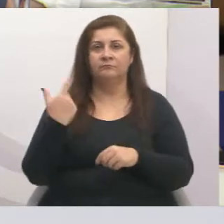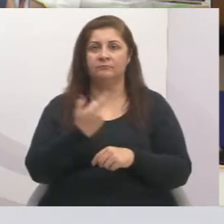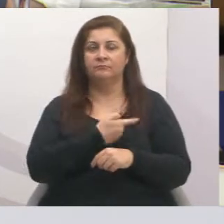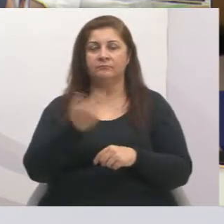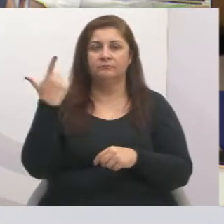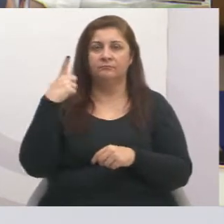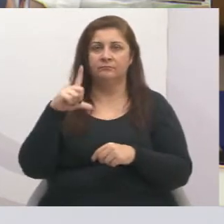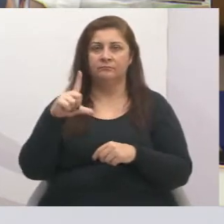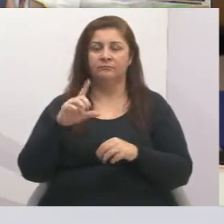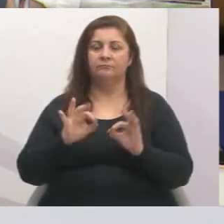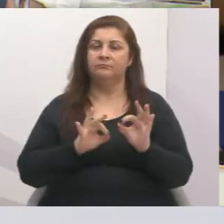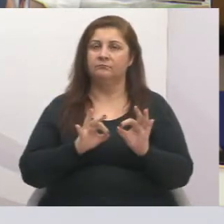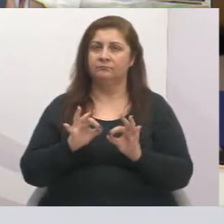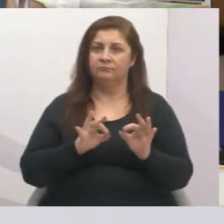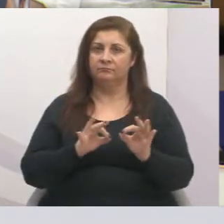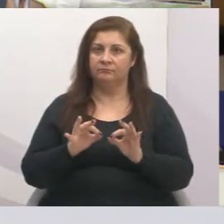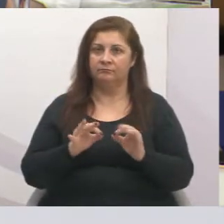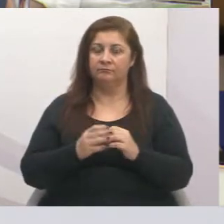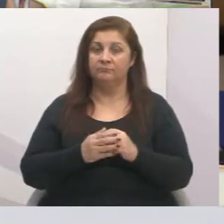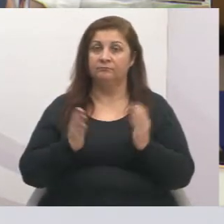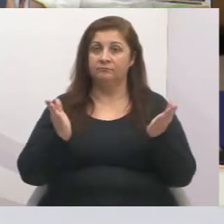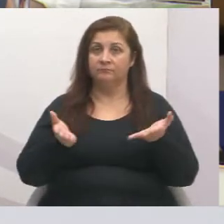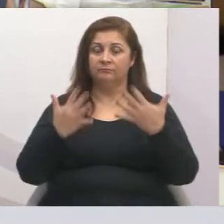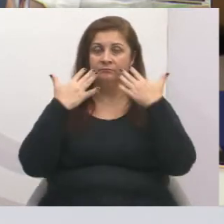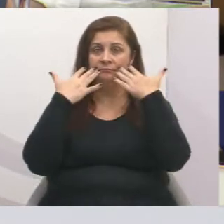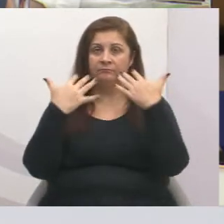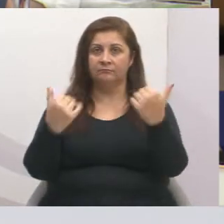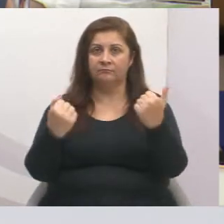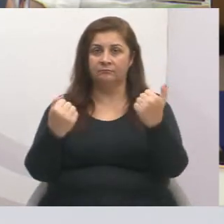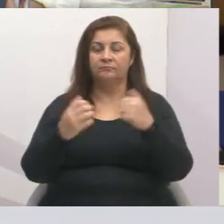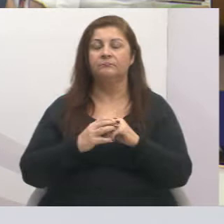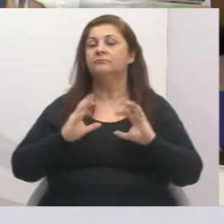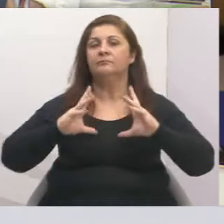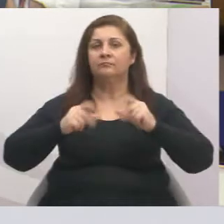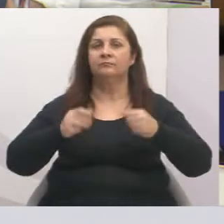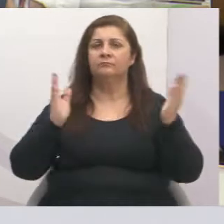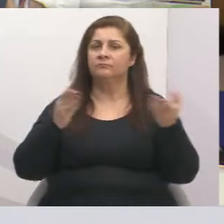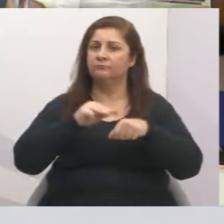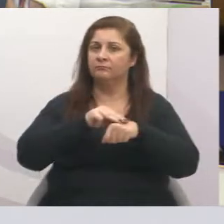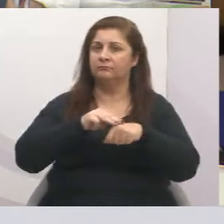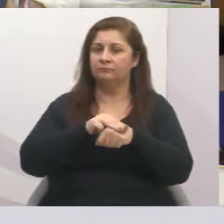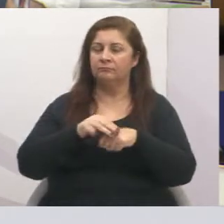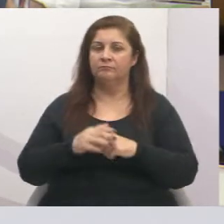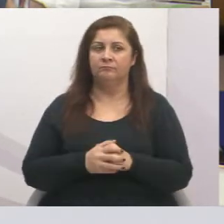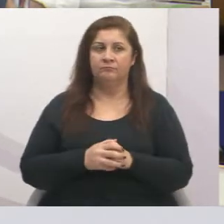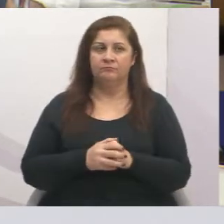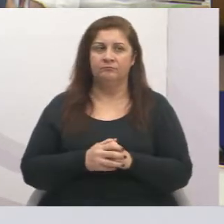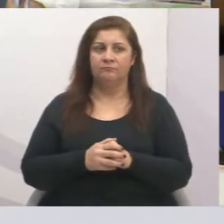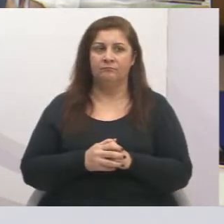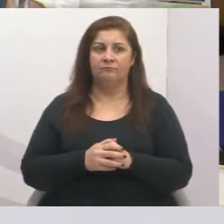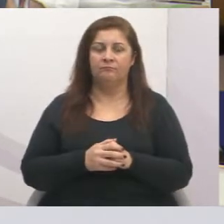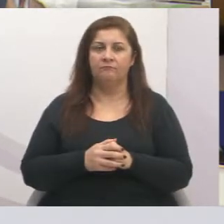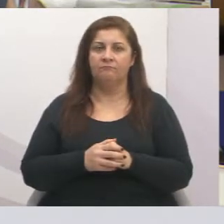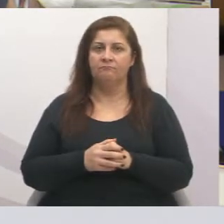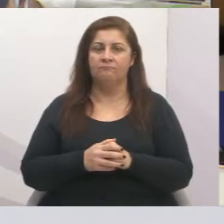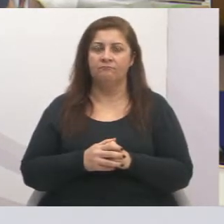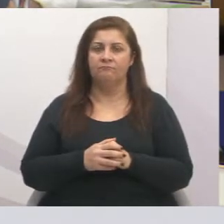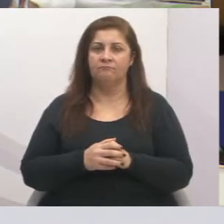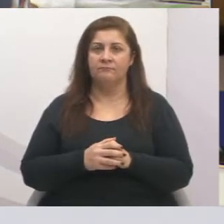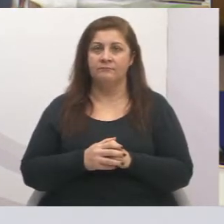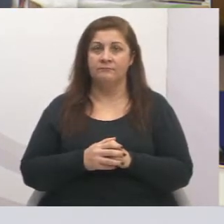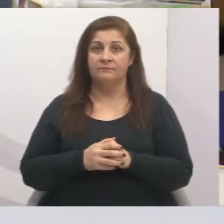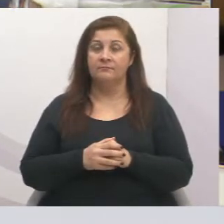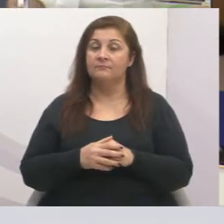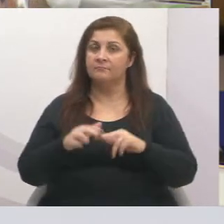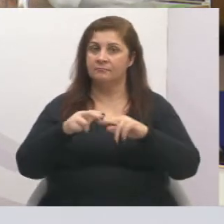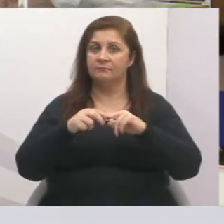pudesse trazer para essa audiência pública tudo aquilo que a gente se discutiu durante esse tempo para discutir com o servidor público.